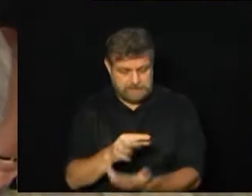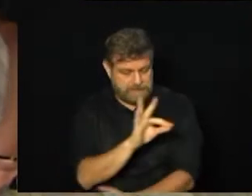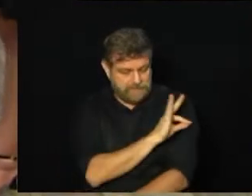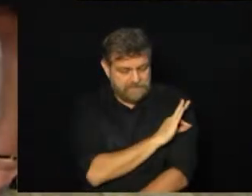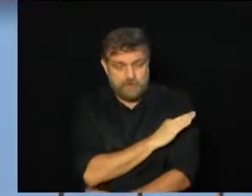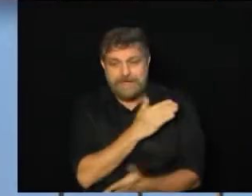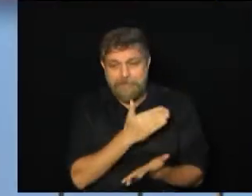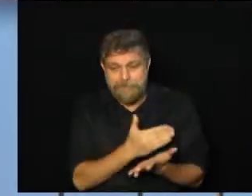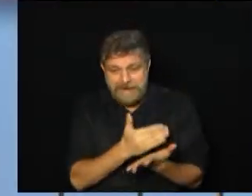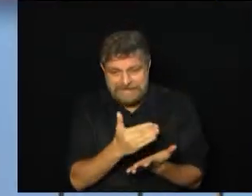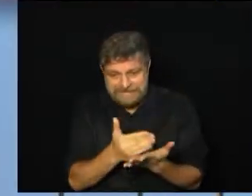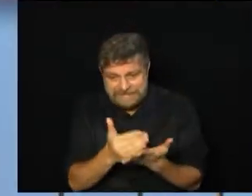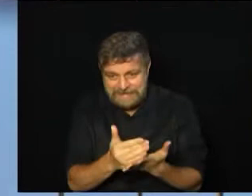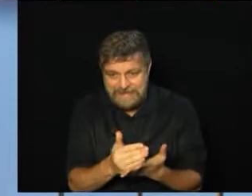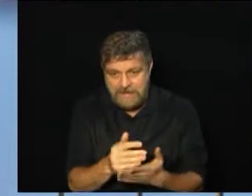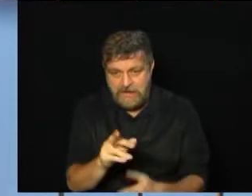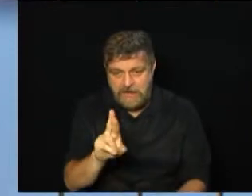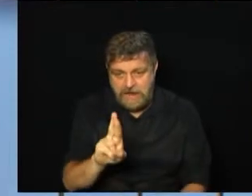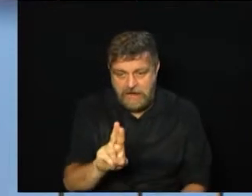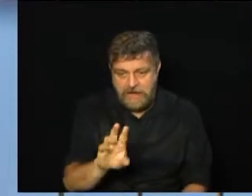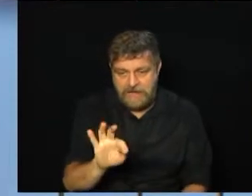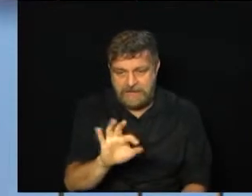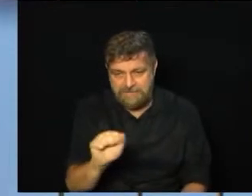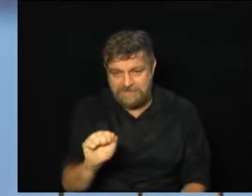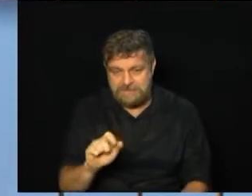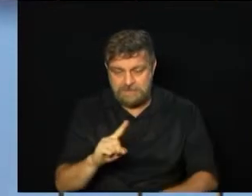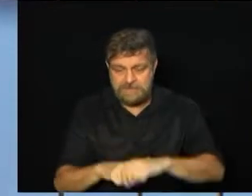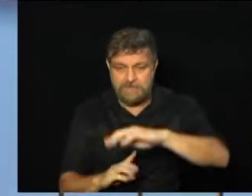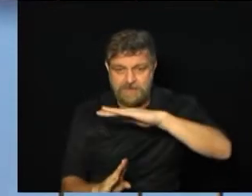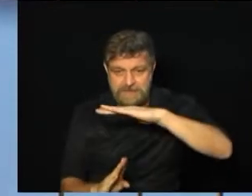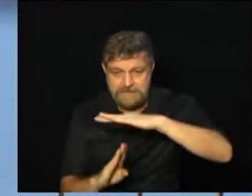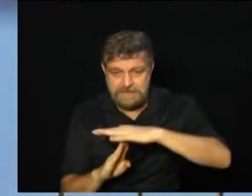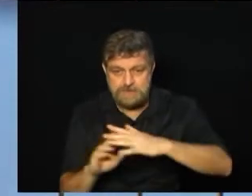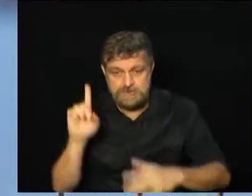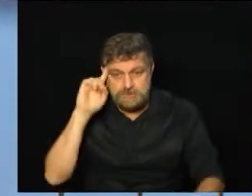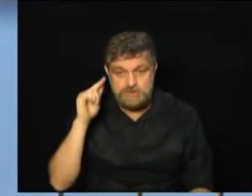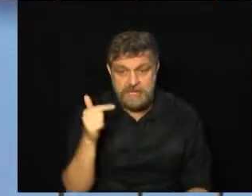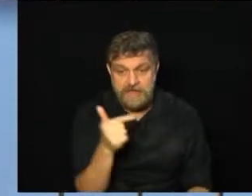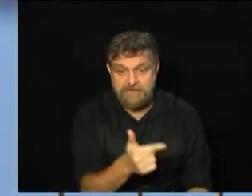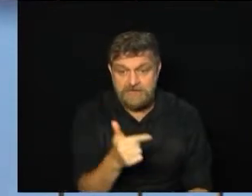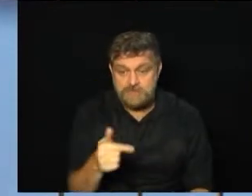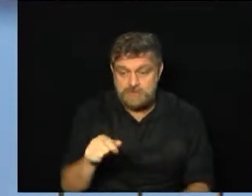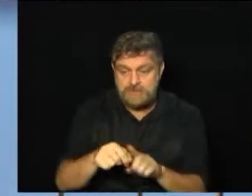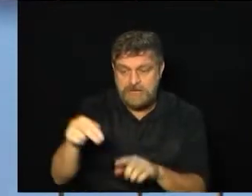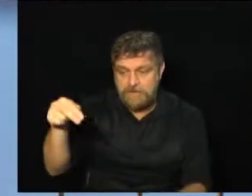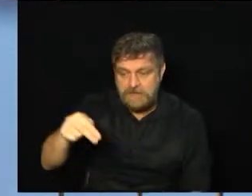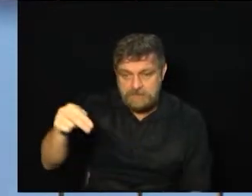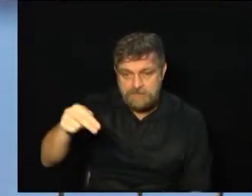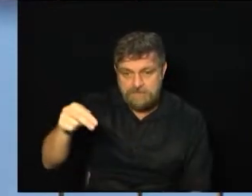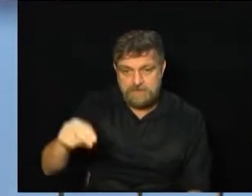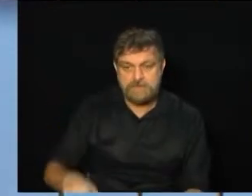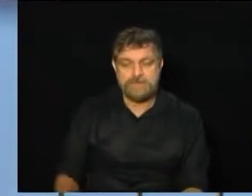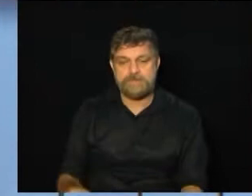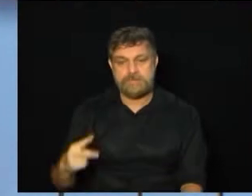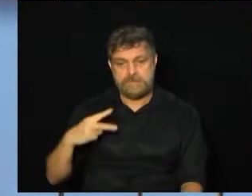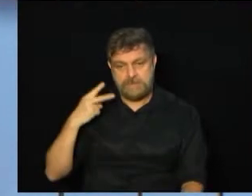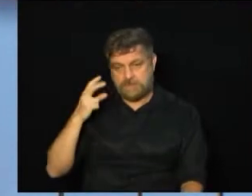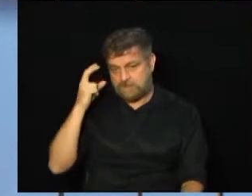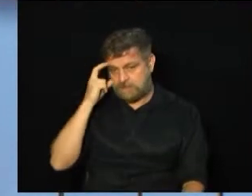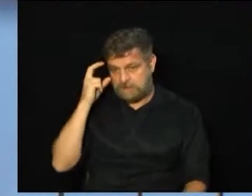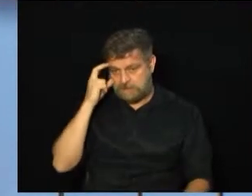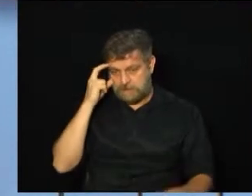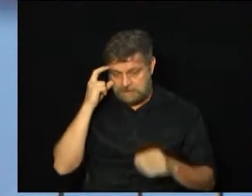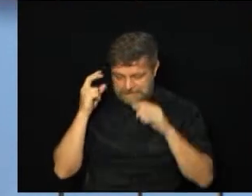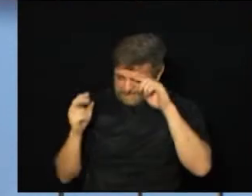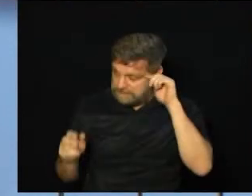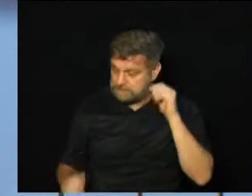Legislativo, lembrando que o prazo do Refis, olha, é 22 de novembro. E por isso, o vereador Carlinhos